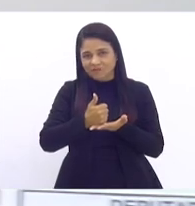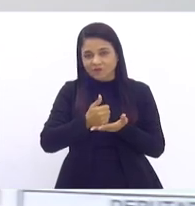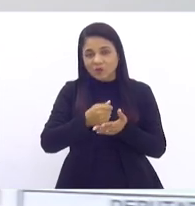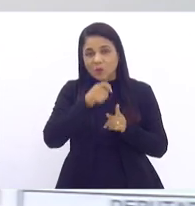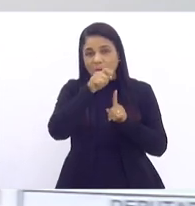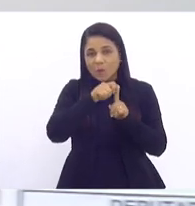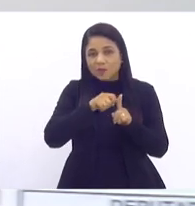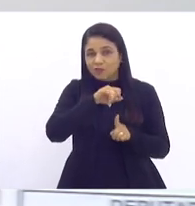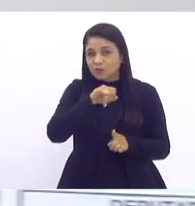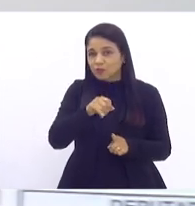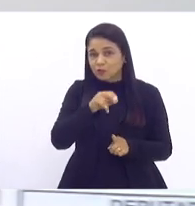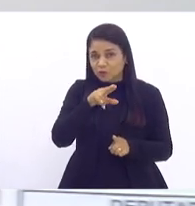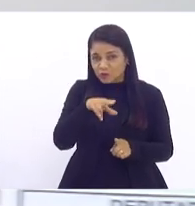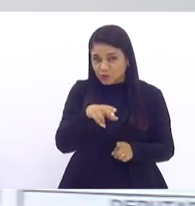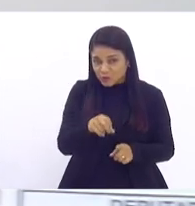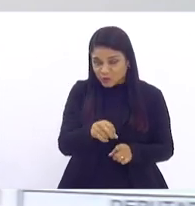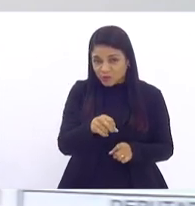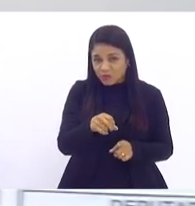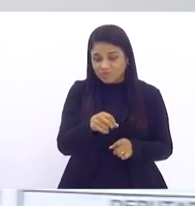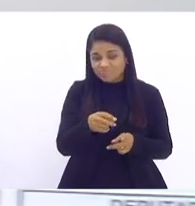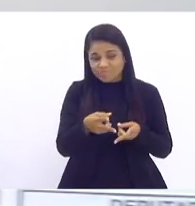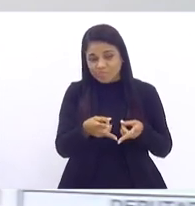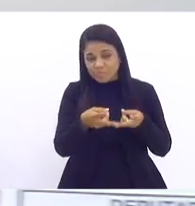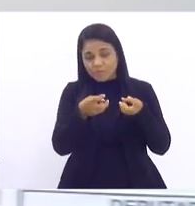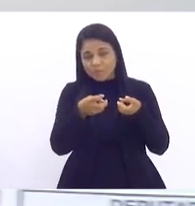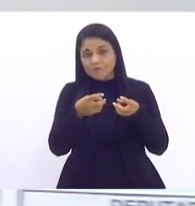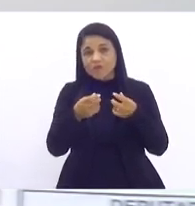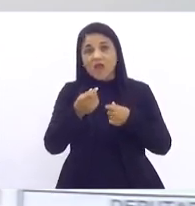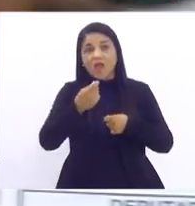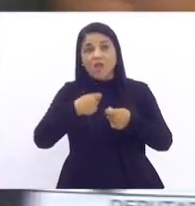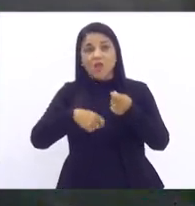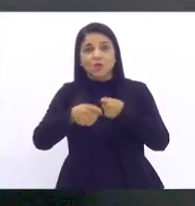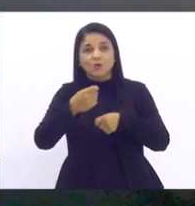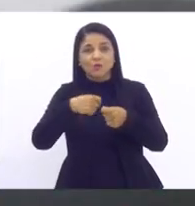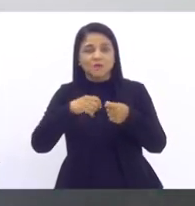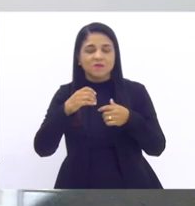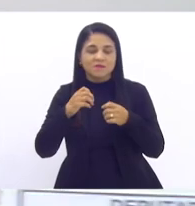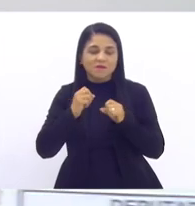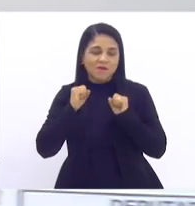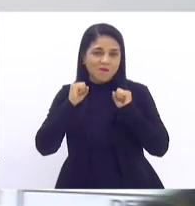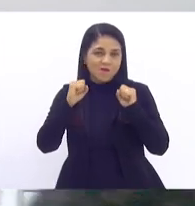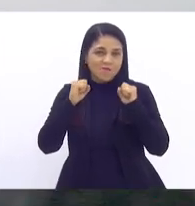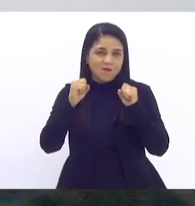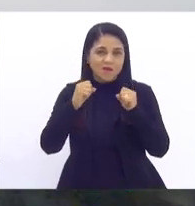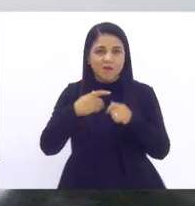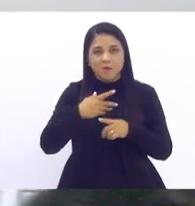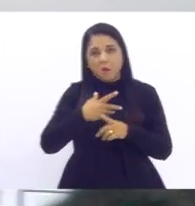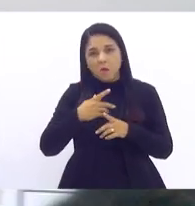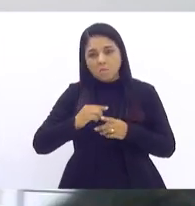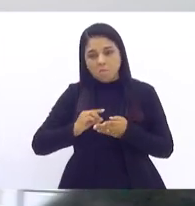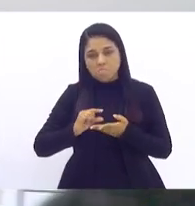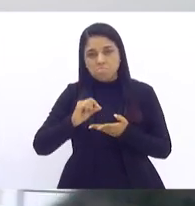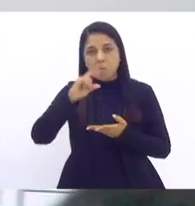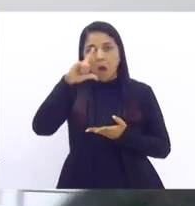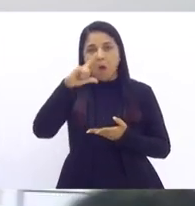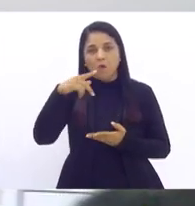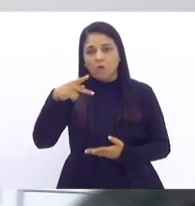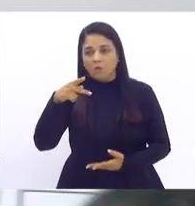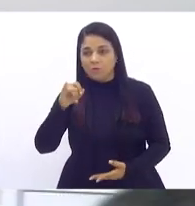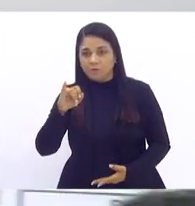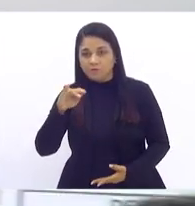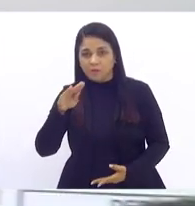mês de junho onde a própria economia comemorava o crescimento do PIB em algo de um ponto dois por cento